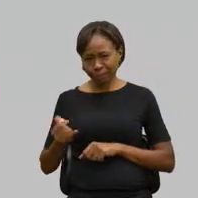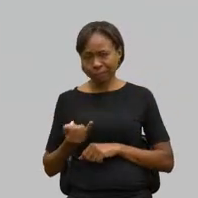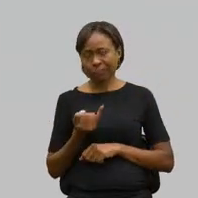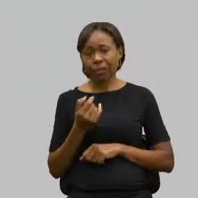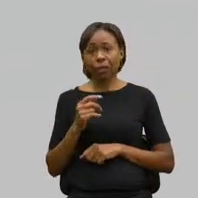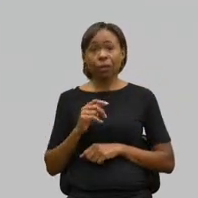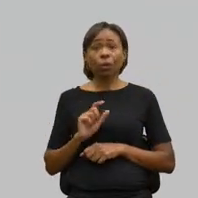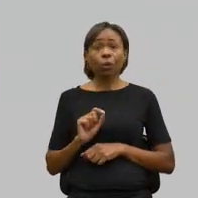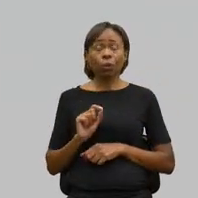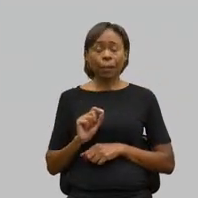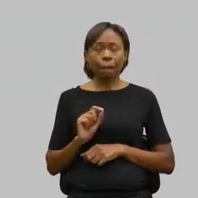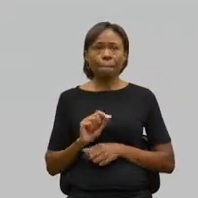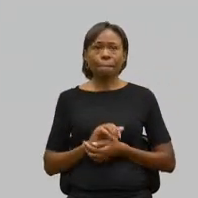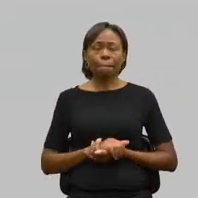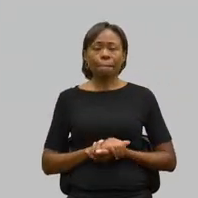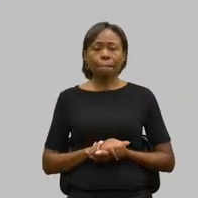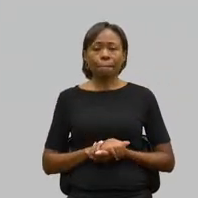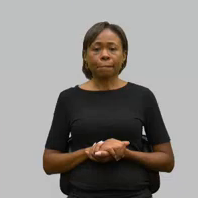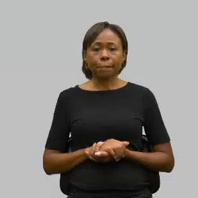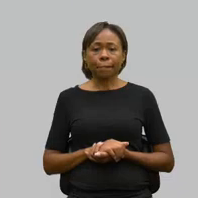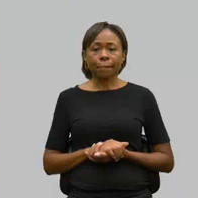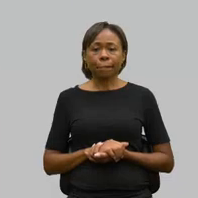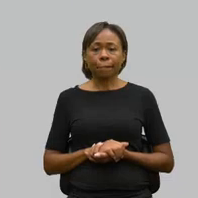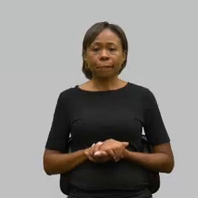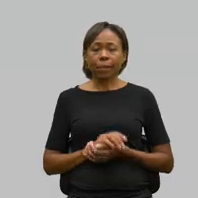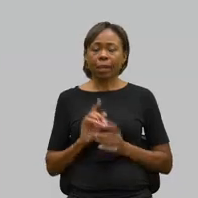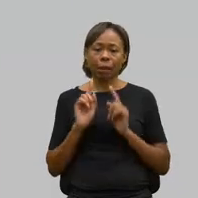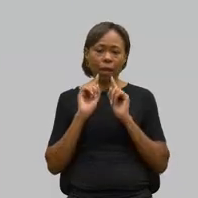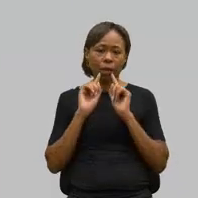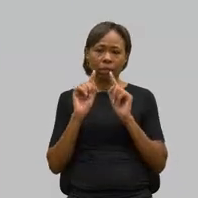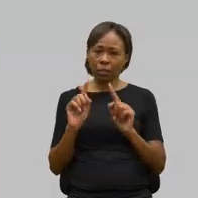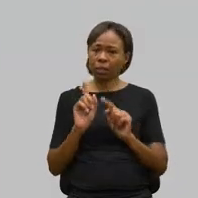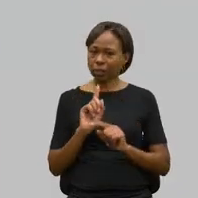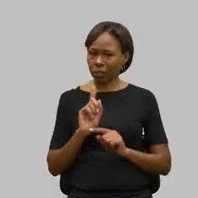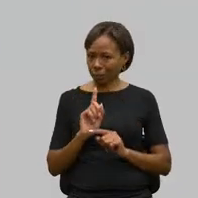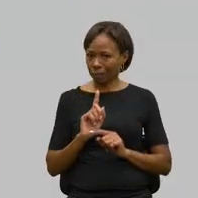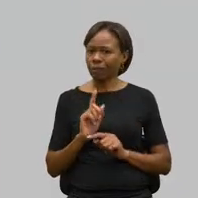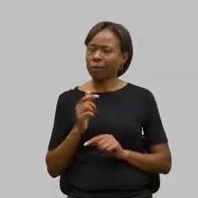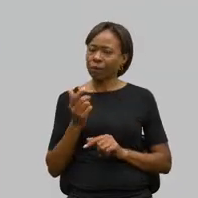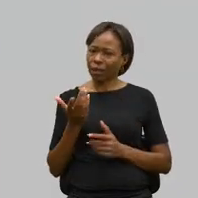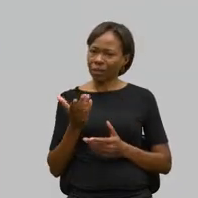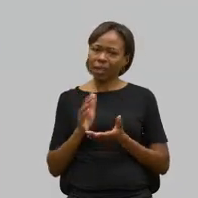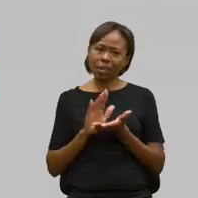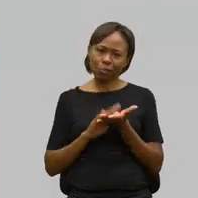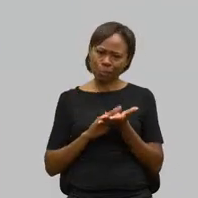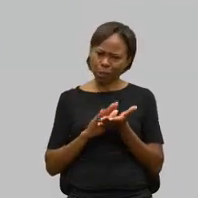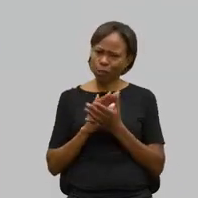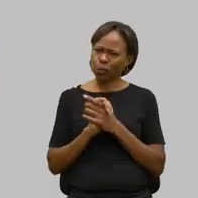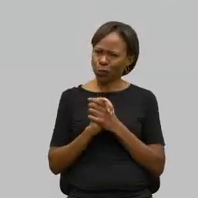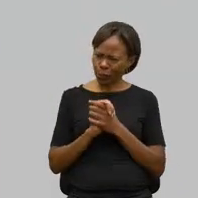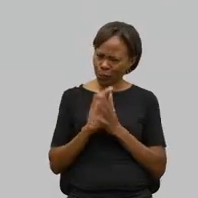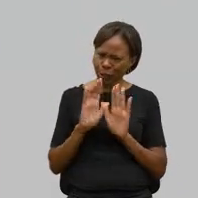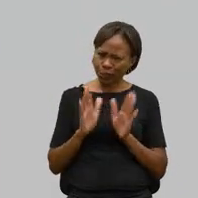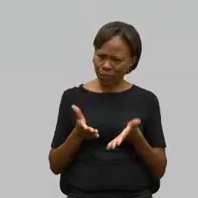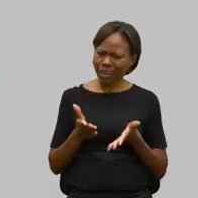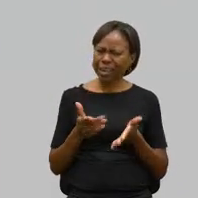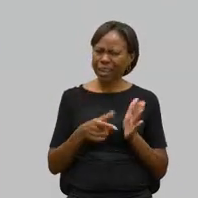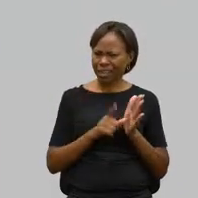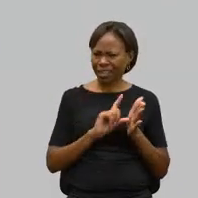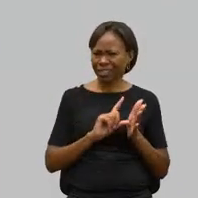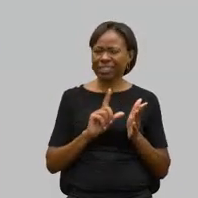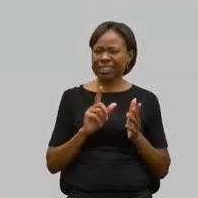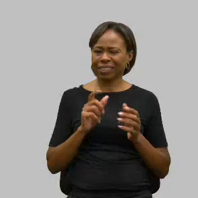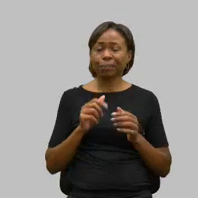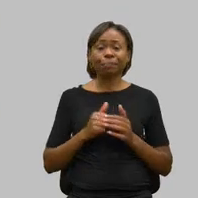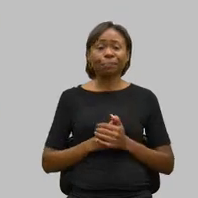Fábio, não é para fazer críticas, não, mas elogios, como já foi dito, já foi exatamente muito bem elogiado aqui